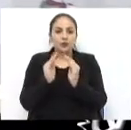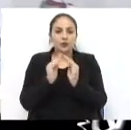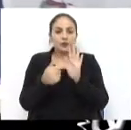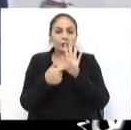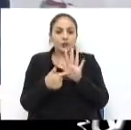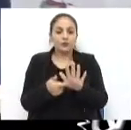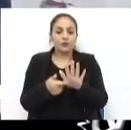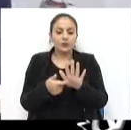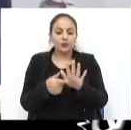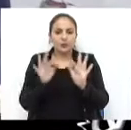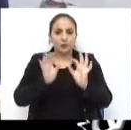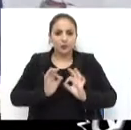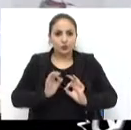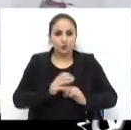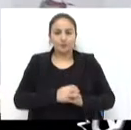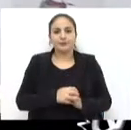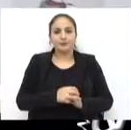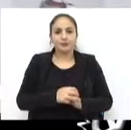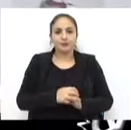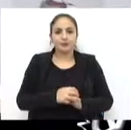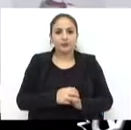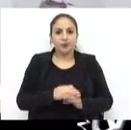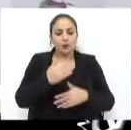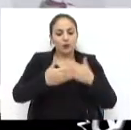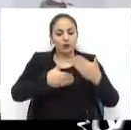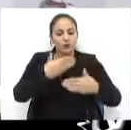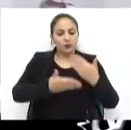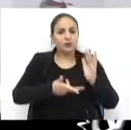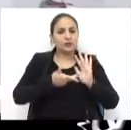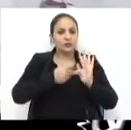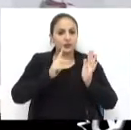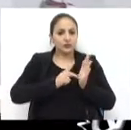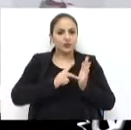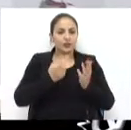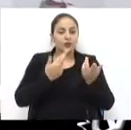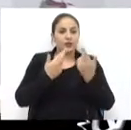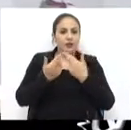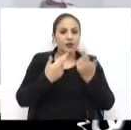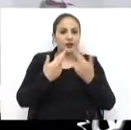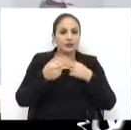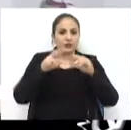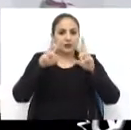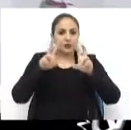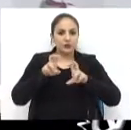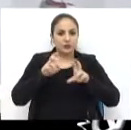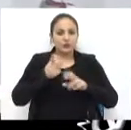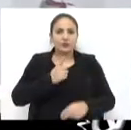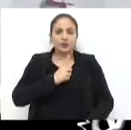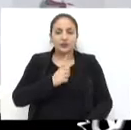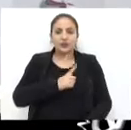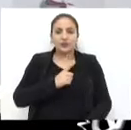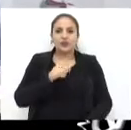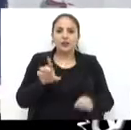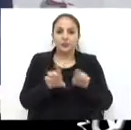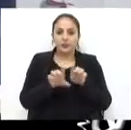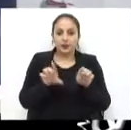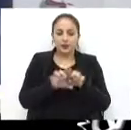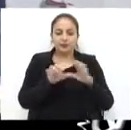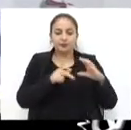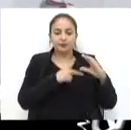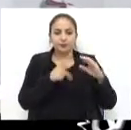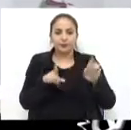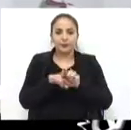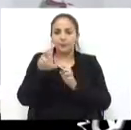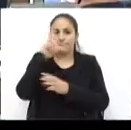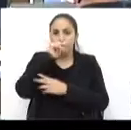e apresentamos o projeto. Um avanço significativo nesta questão e que vai beneficiar tanto o Legislativo